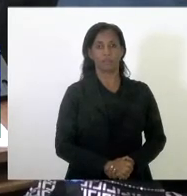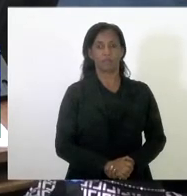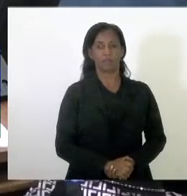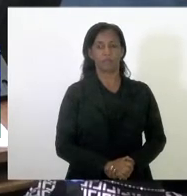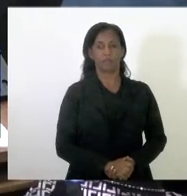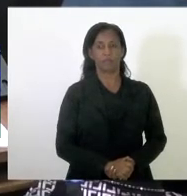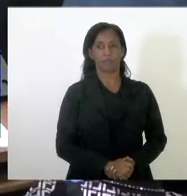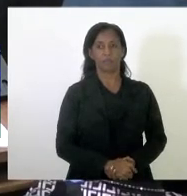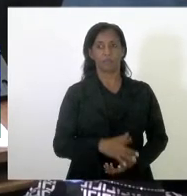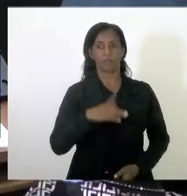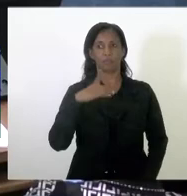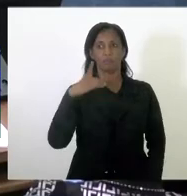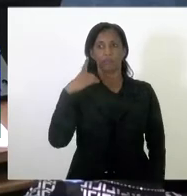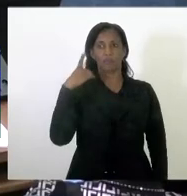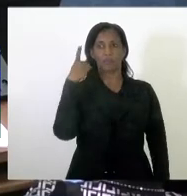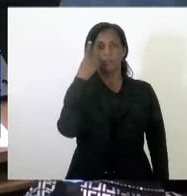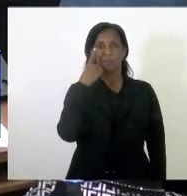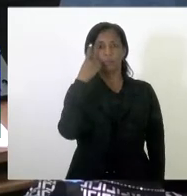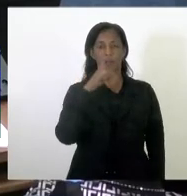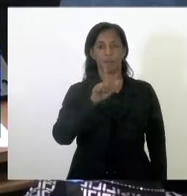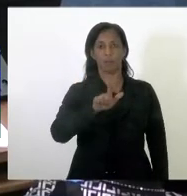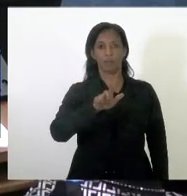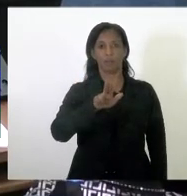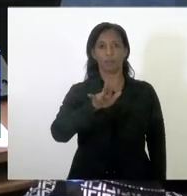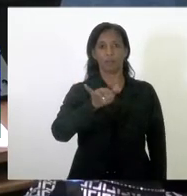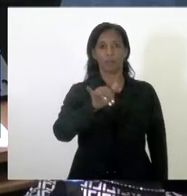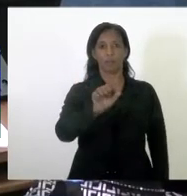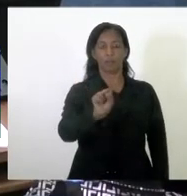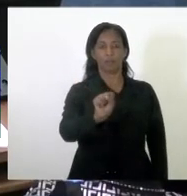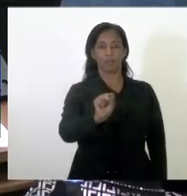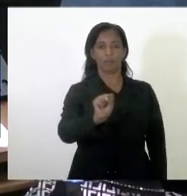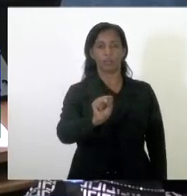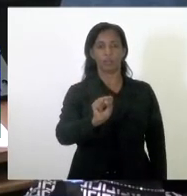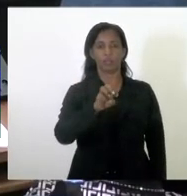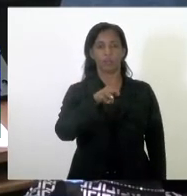Deputado Luiz Martins diz que vai votar no sistema.